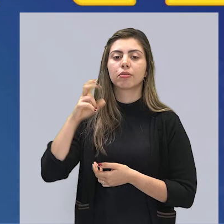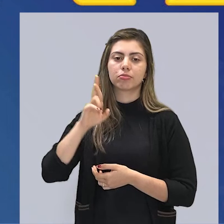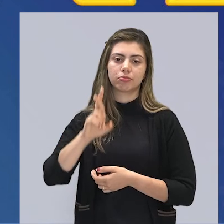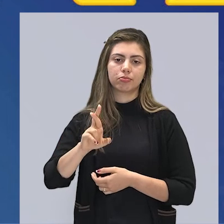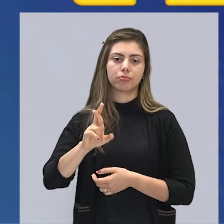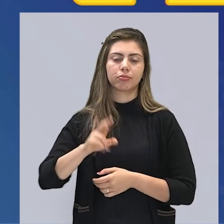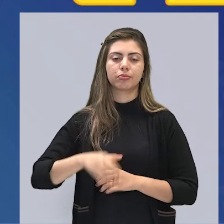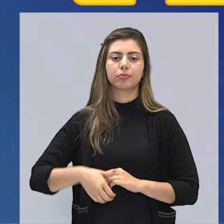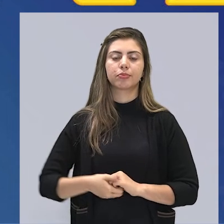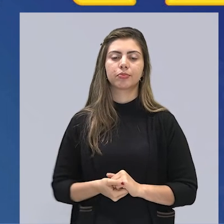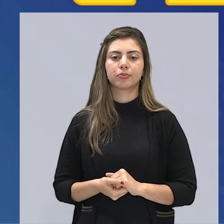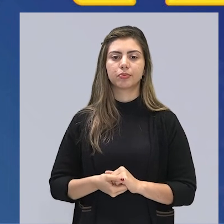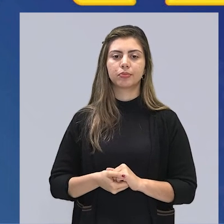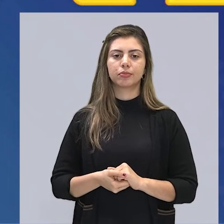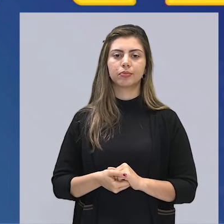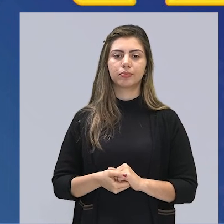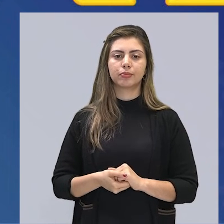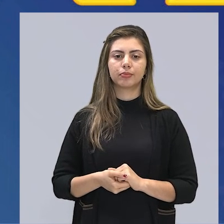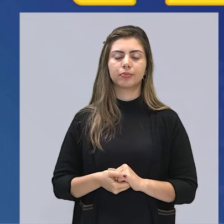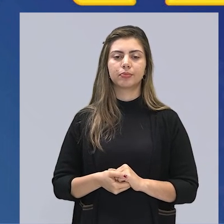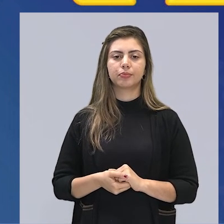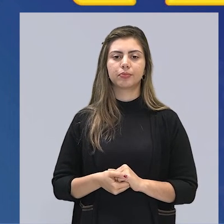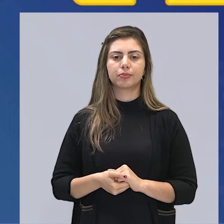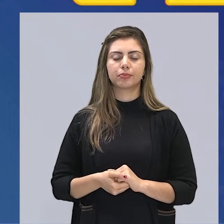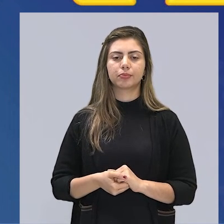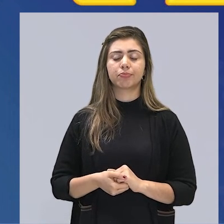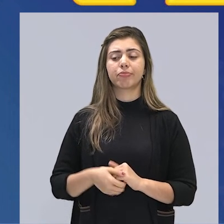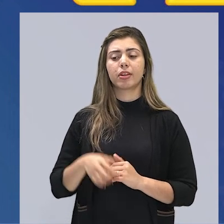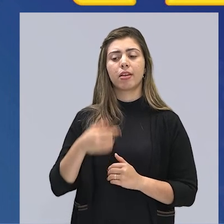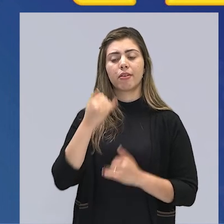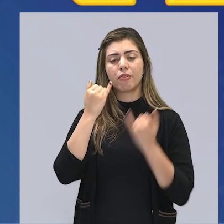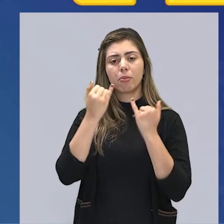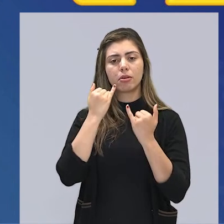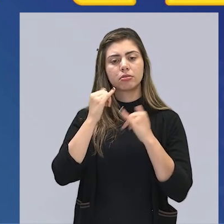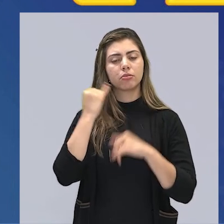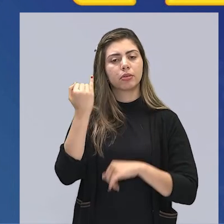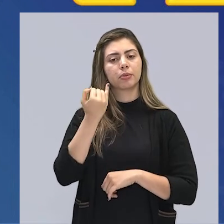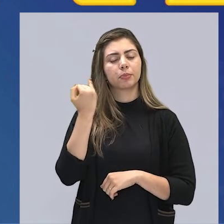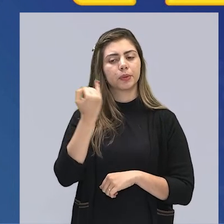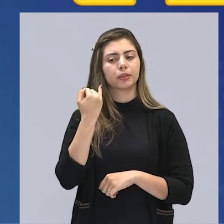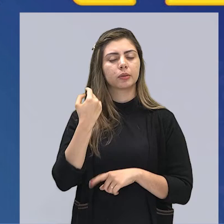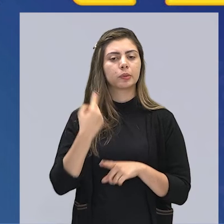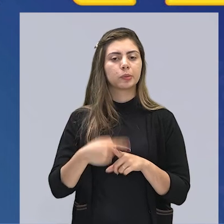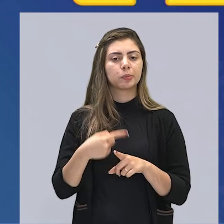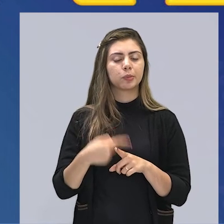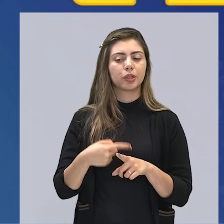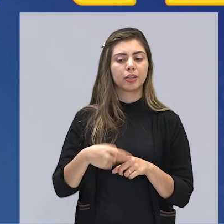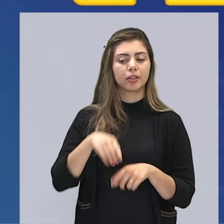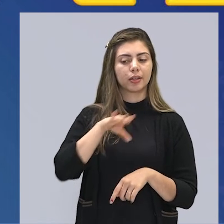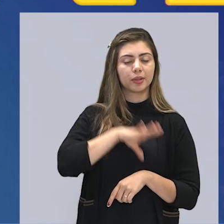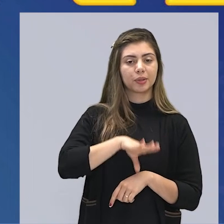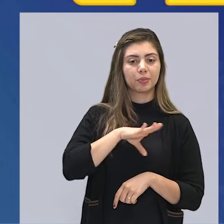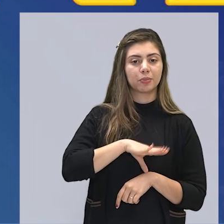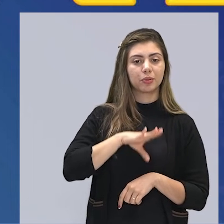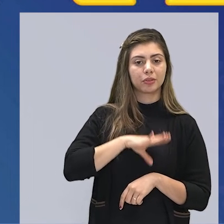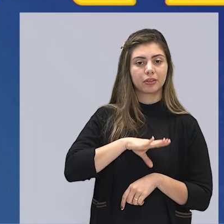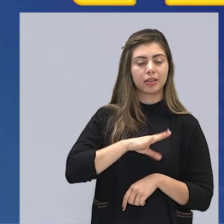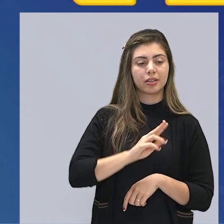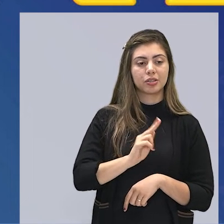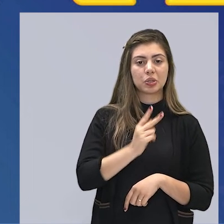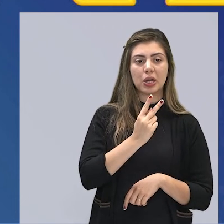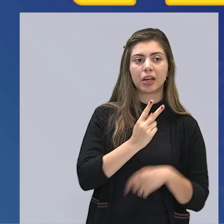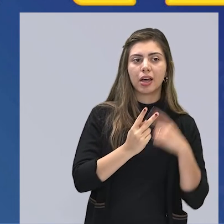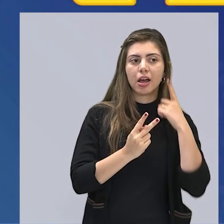de R. Portanto, help. Eu digo isso porque na língua portuguesa, o H ele não